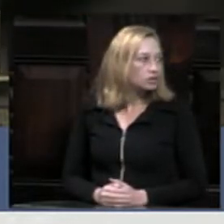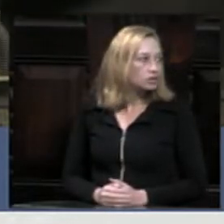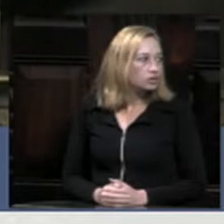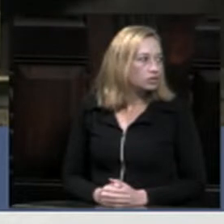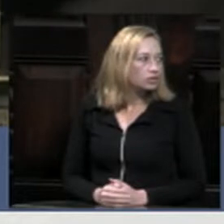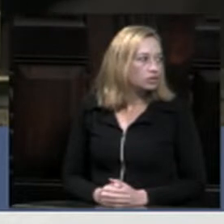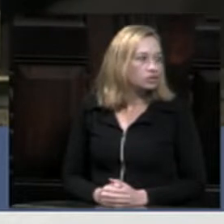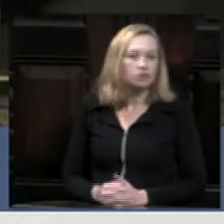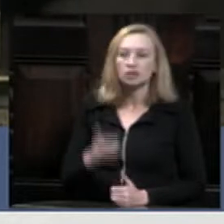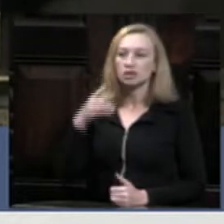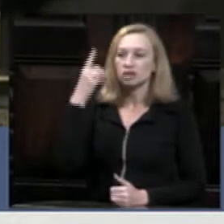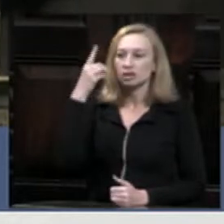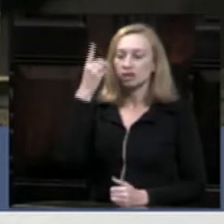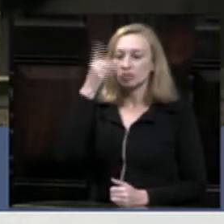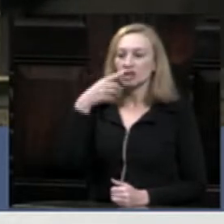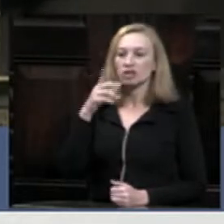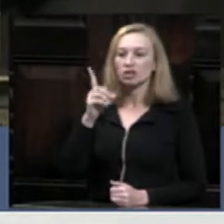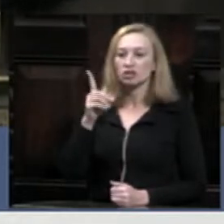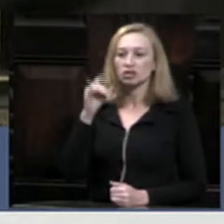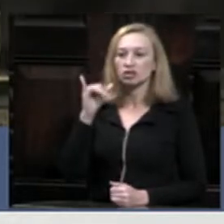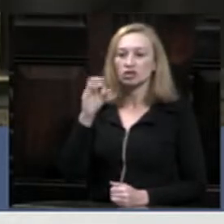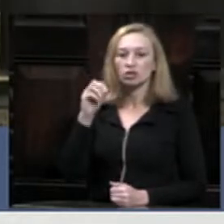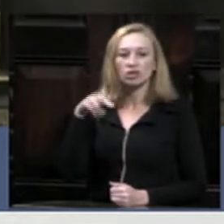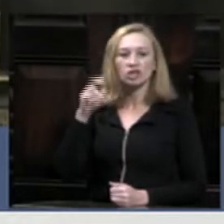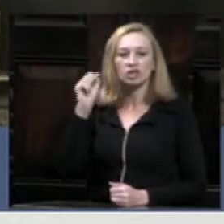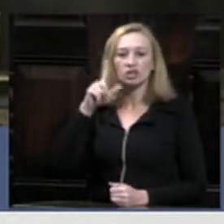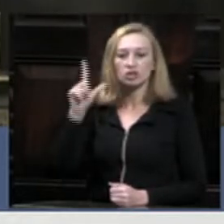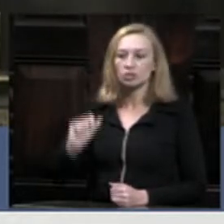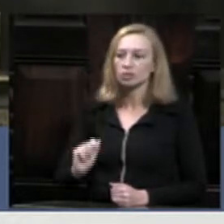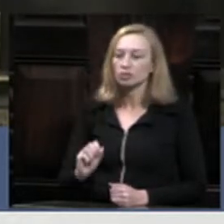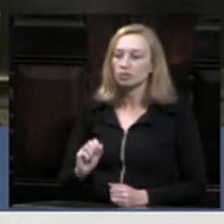Deputado Dionísio Lins, imperador de Madureira.